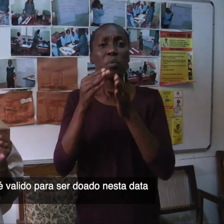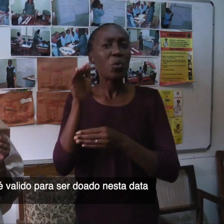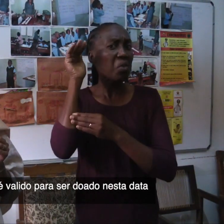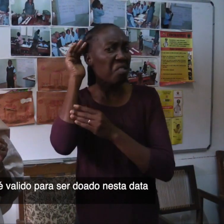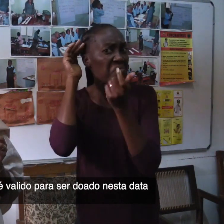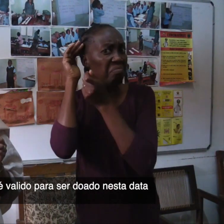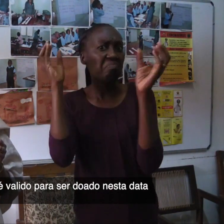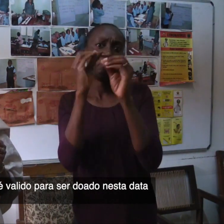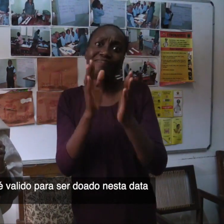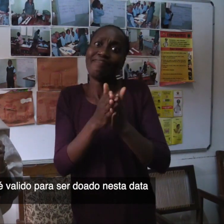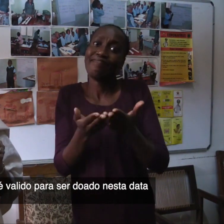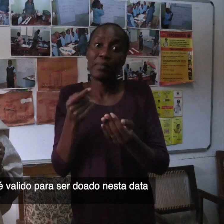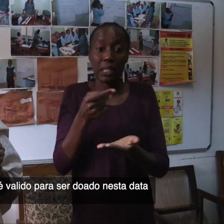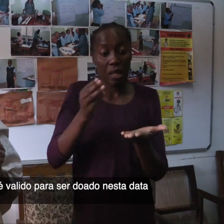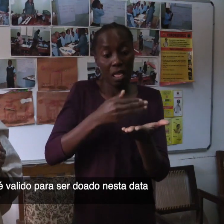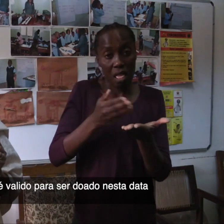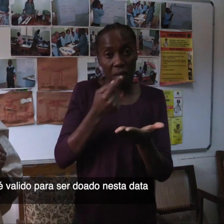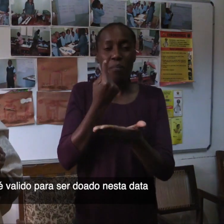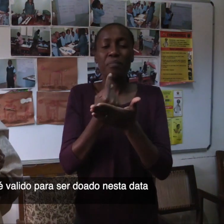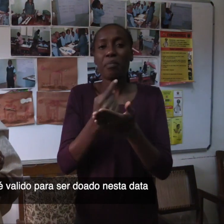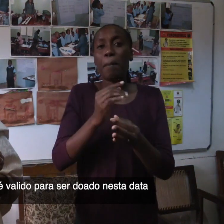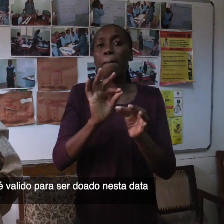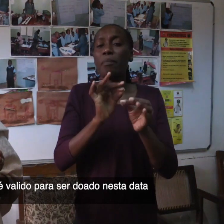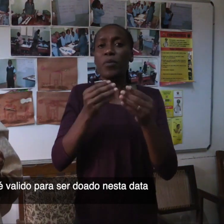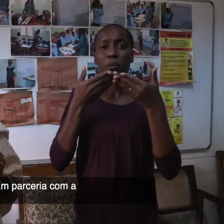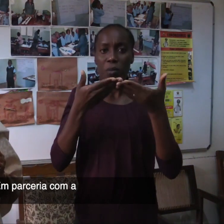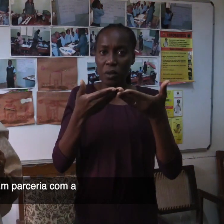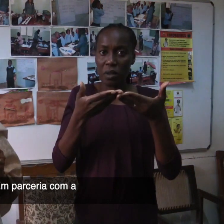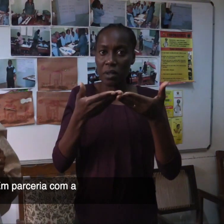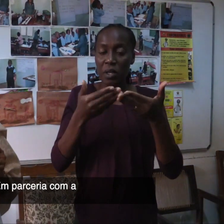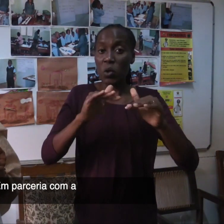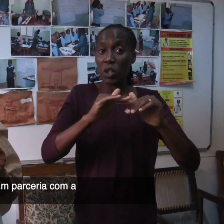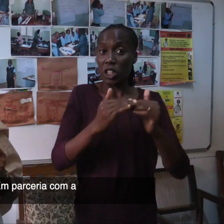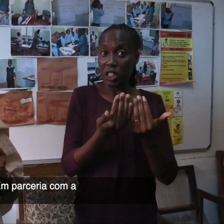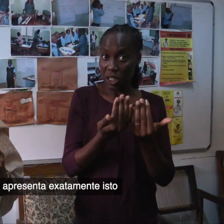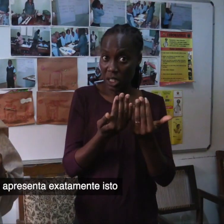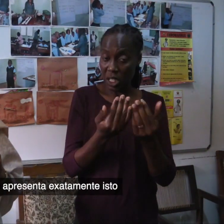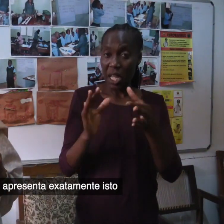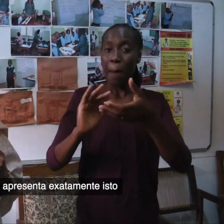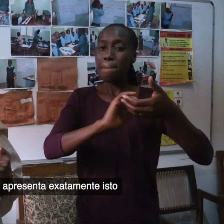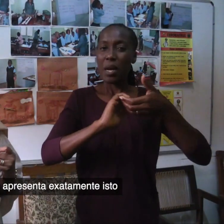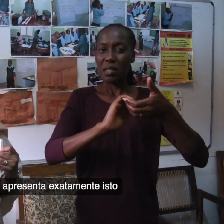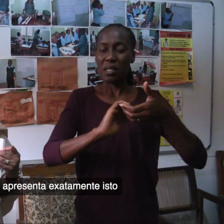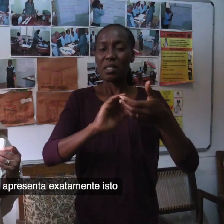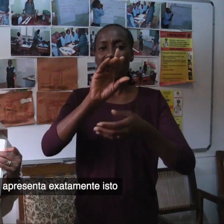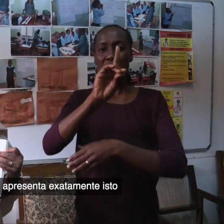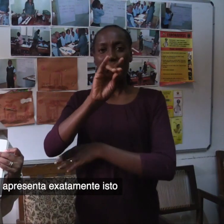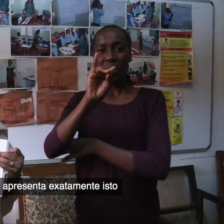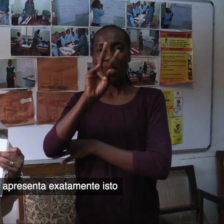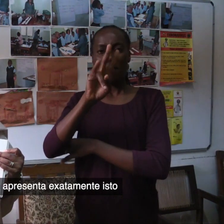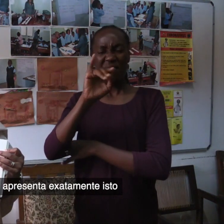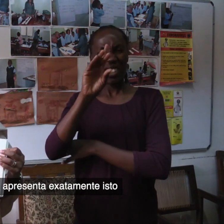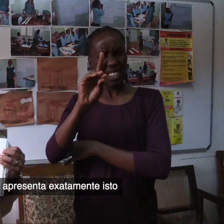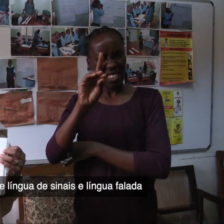livro é válido para ser doado nesta data, em parceria com a Digit, porque ele